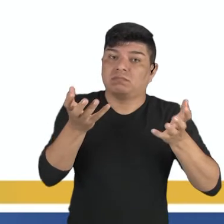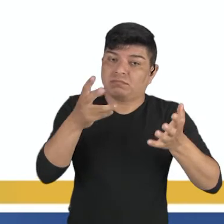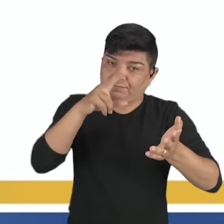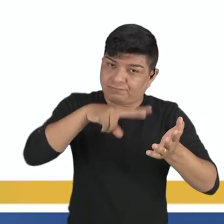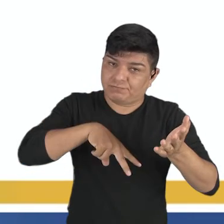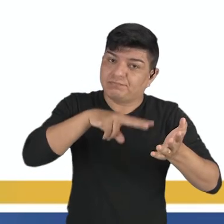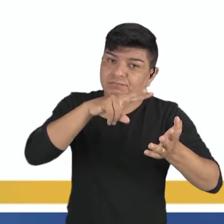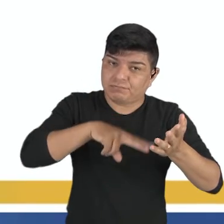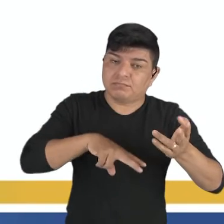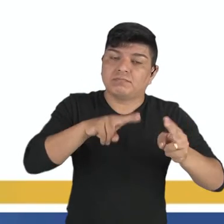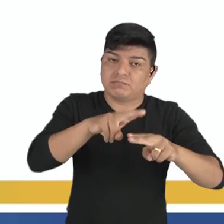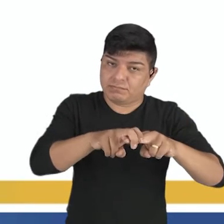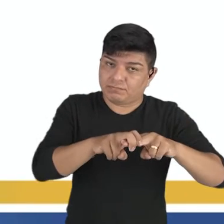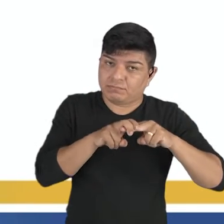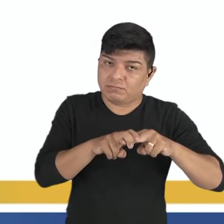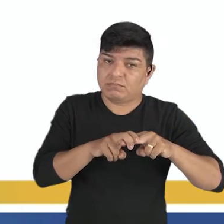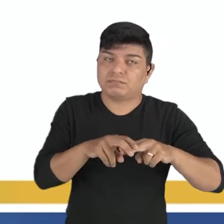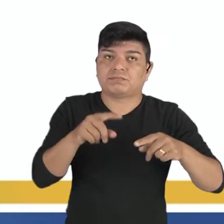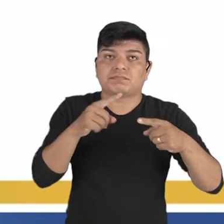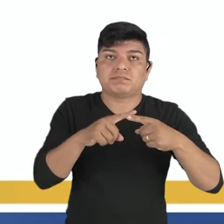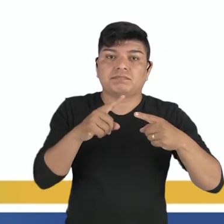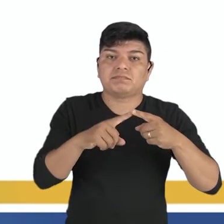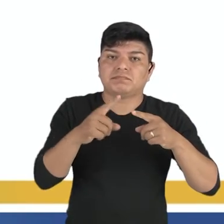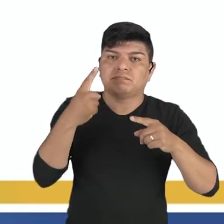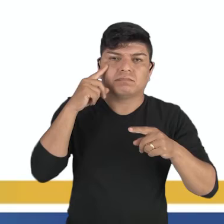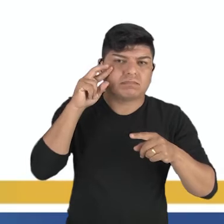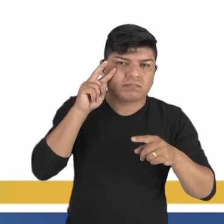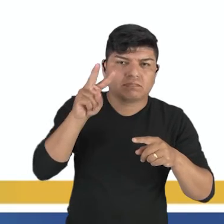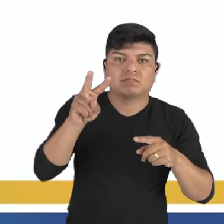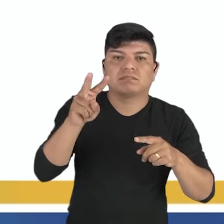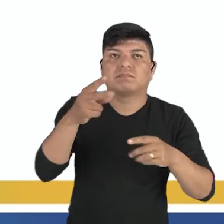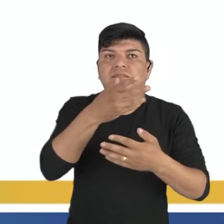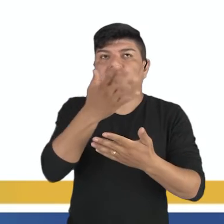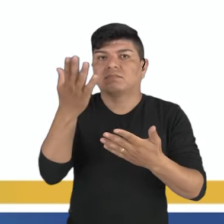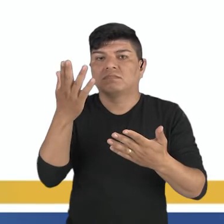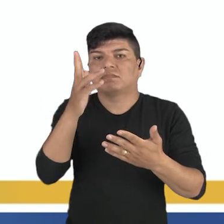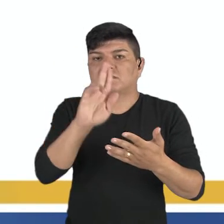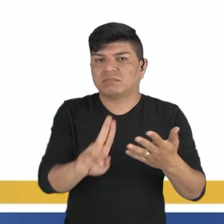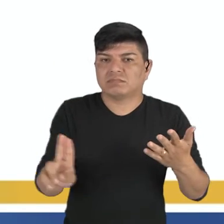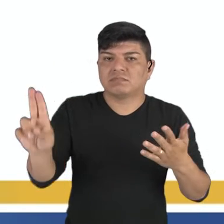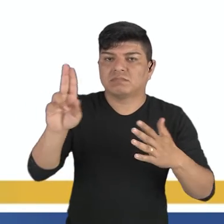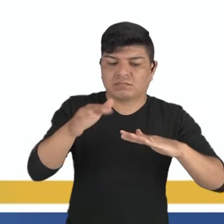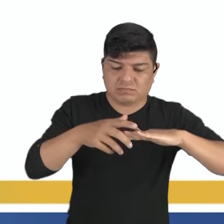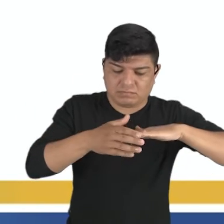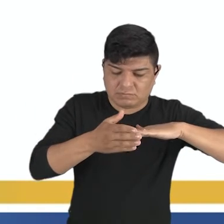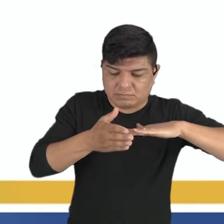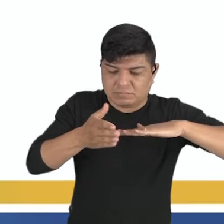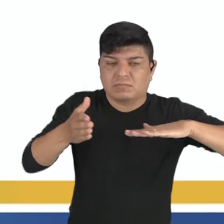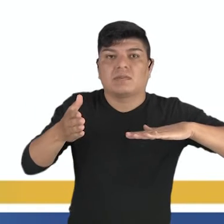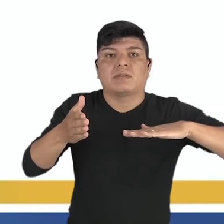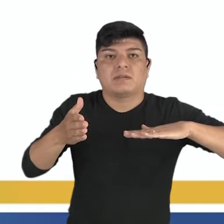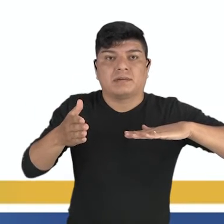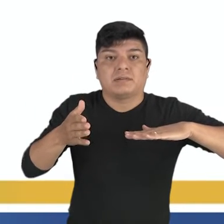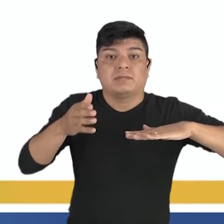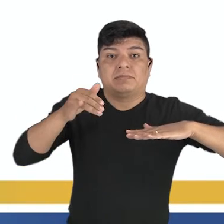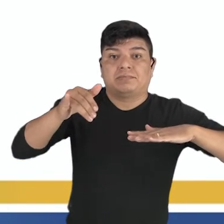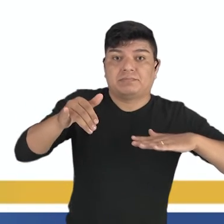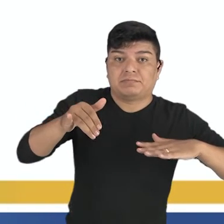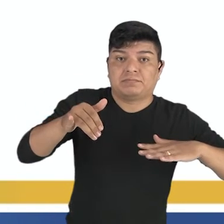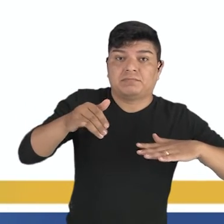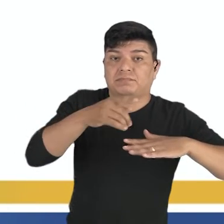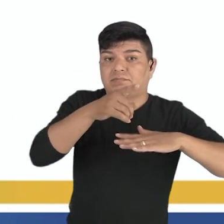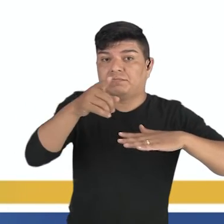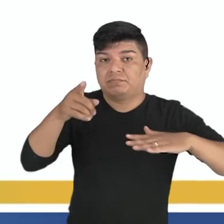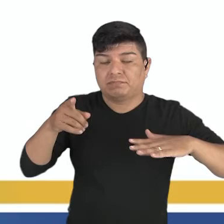querer ler, né? Porque de cara você já vê que esse produto é para crescimento de unha. Se não,